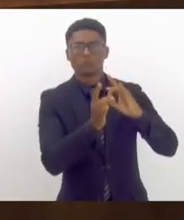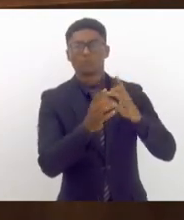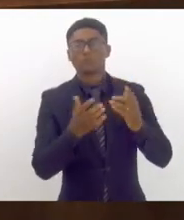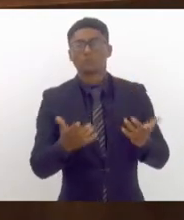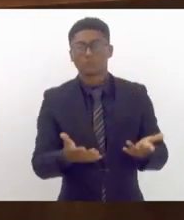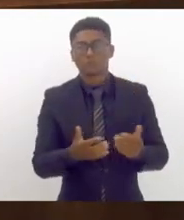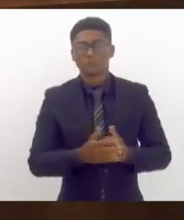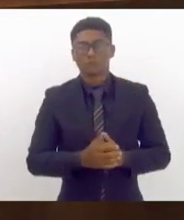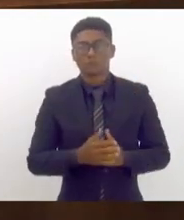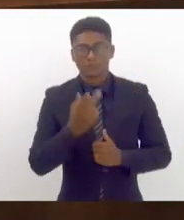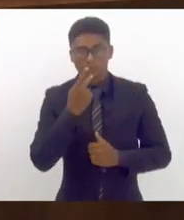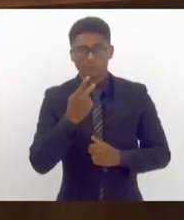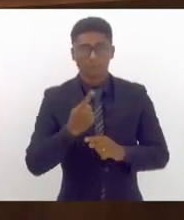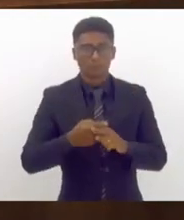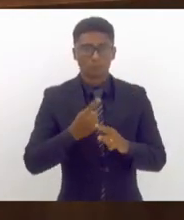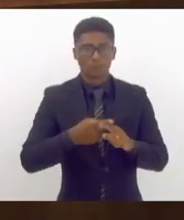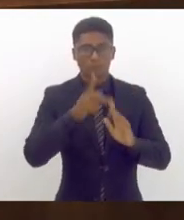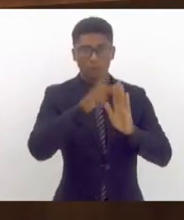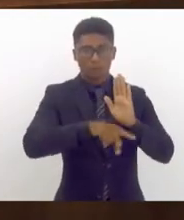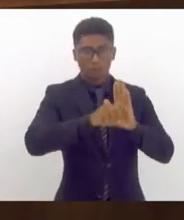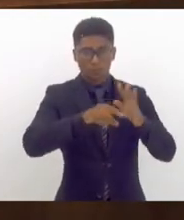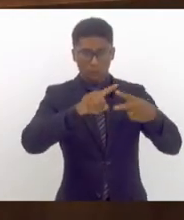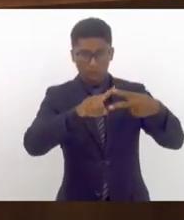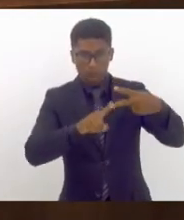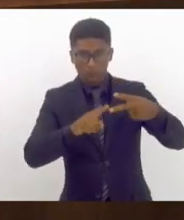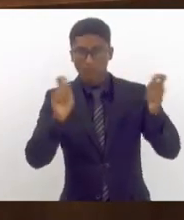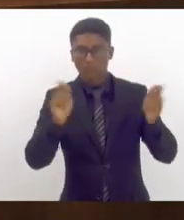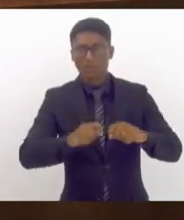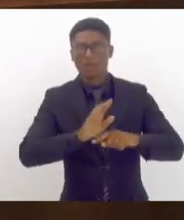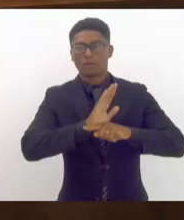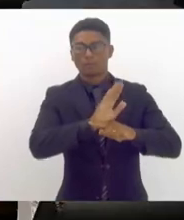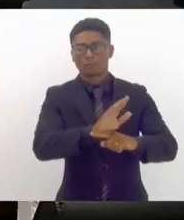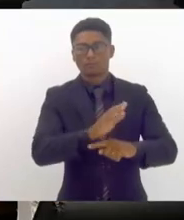aqui, porque esses dois projetos juntos podem contribuir